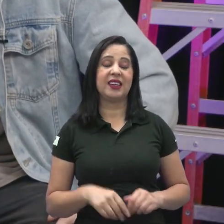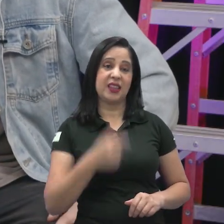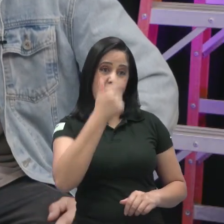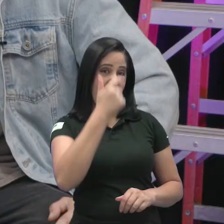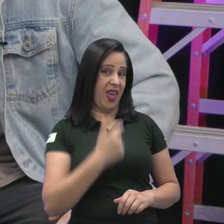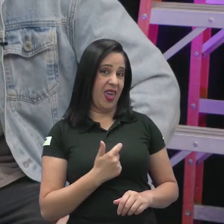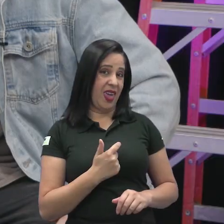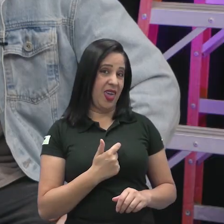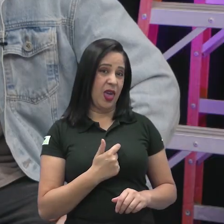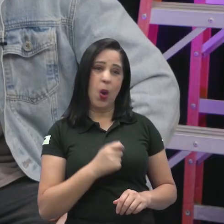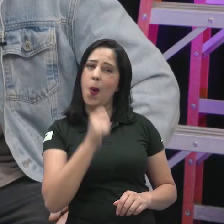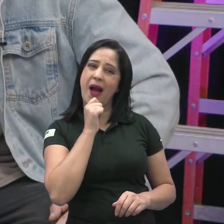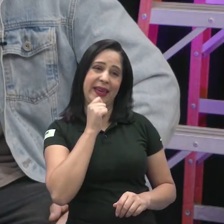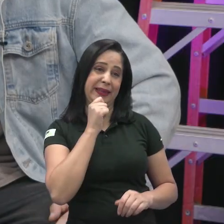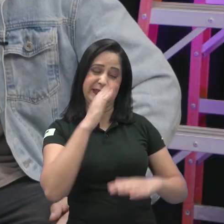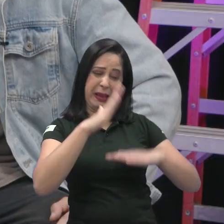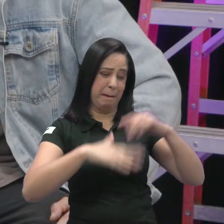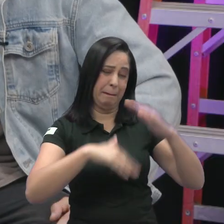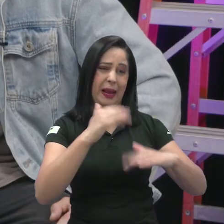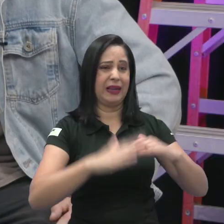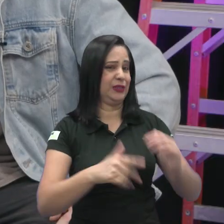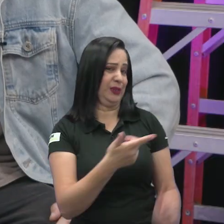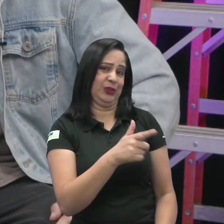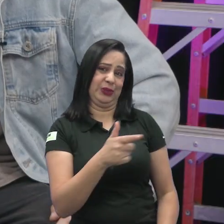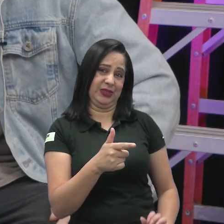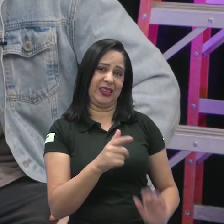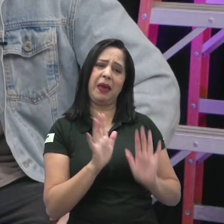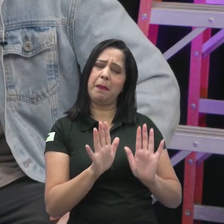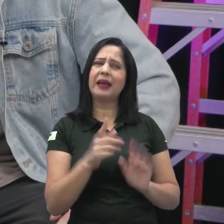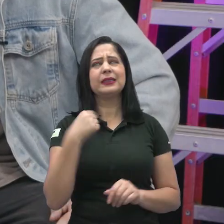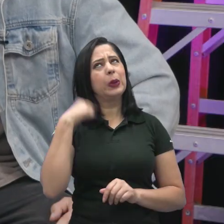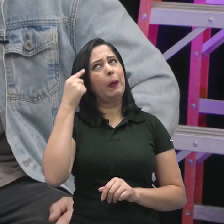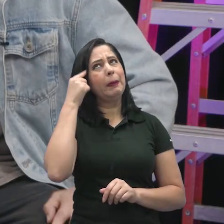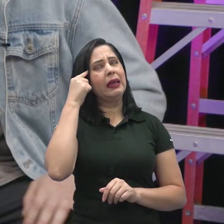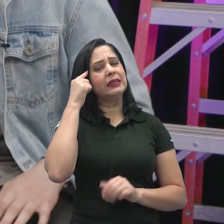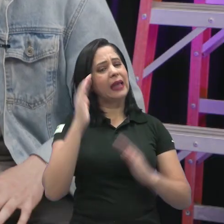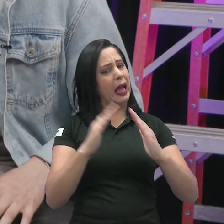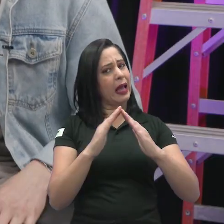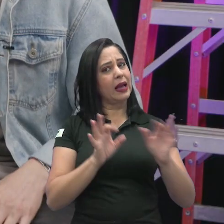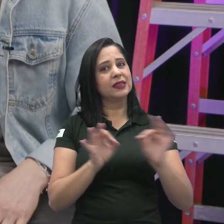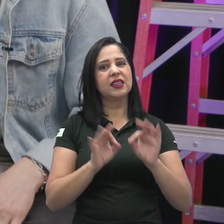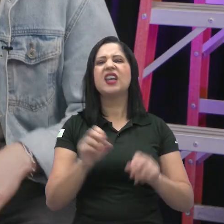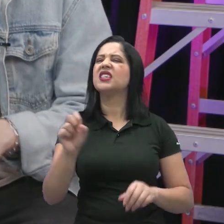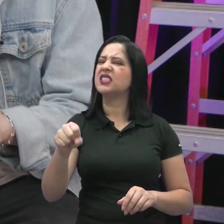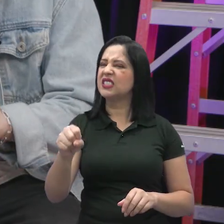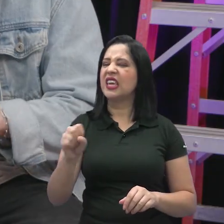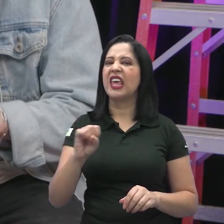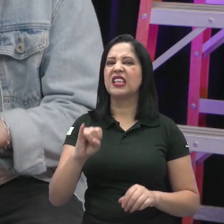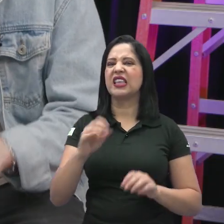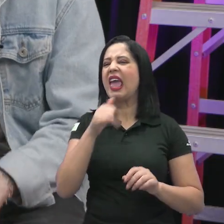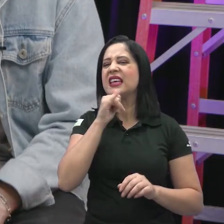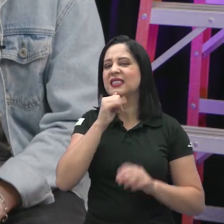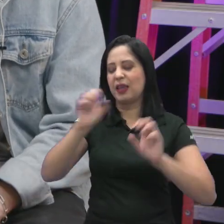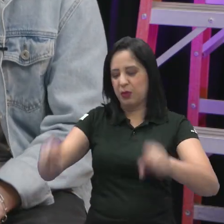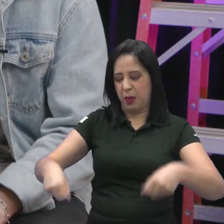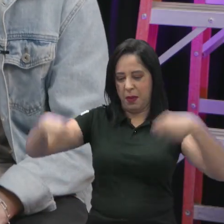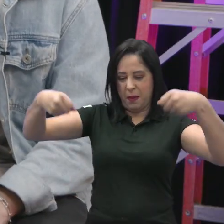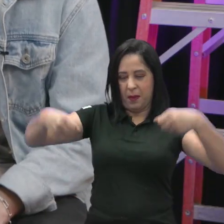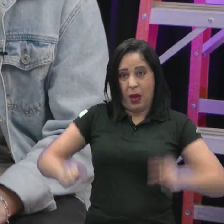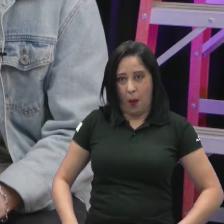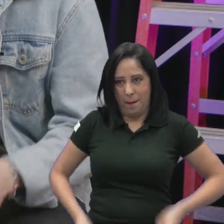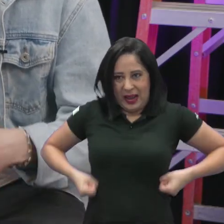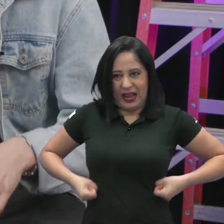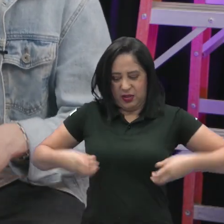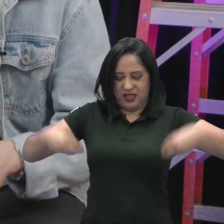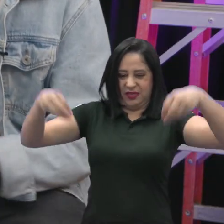minhas práticas manuais ainda não dão conta, mas quem sabe a gente tenta aí fazer em casa Mas também. a gente pega uma calça ali que tá